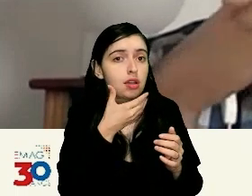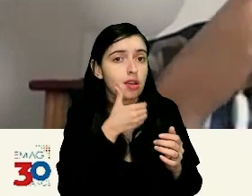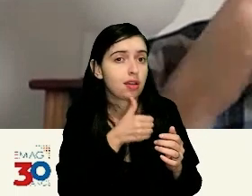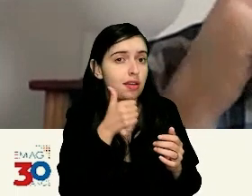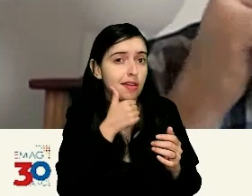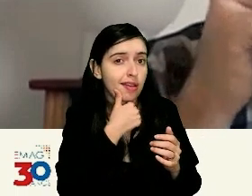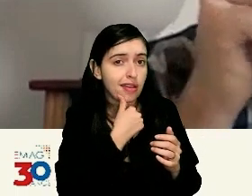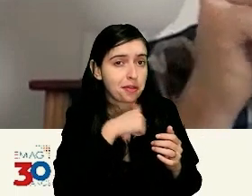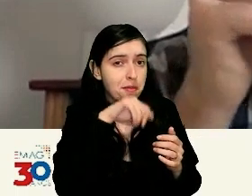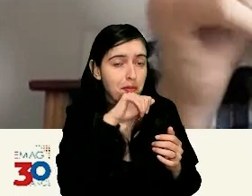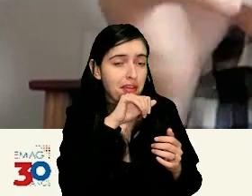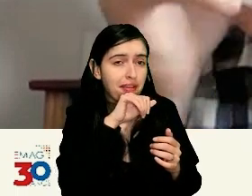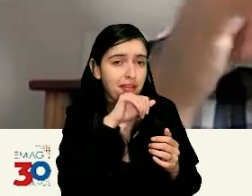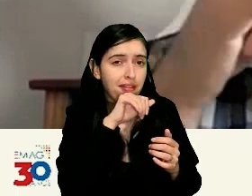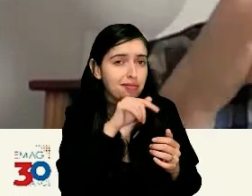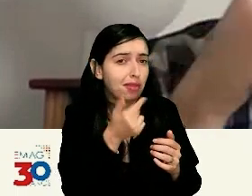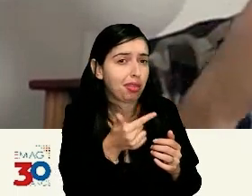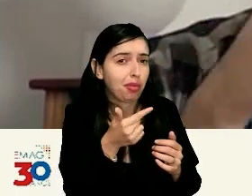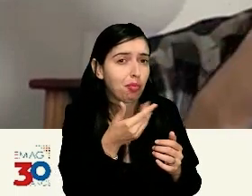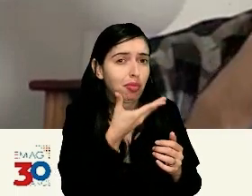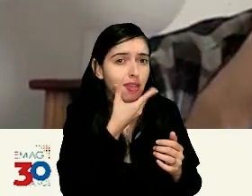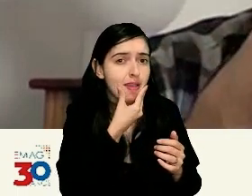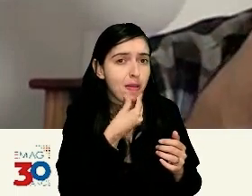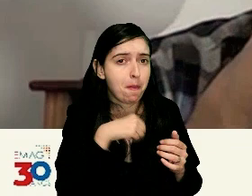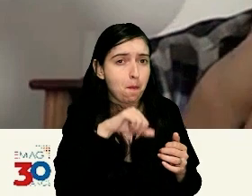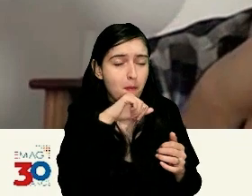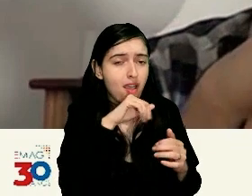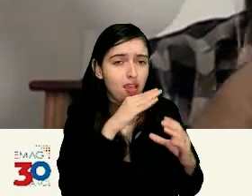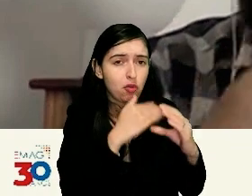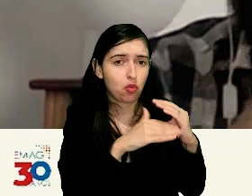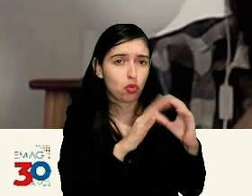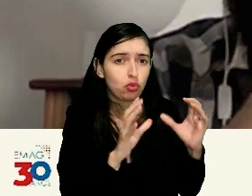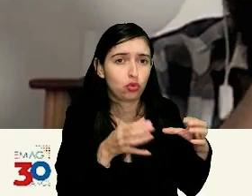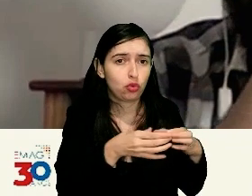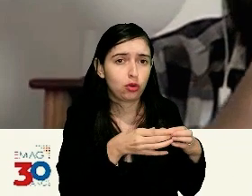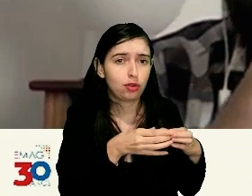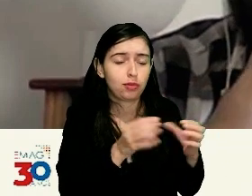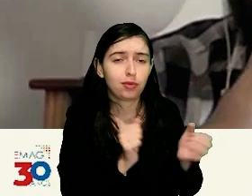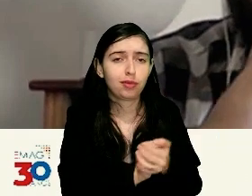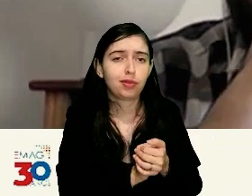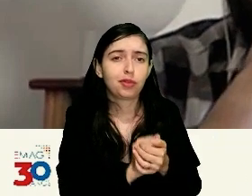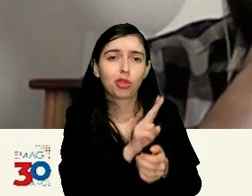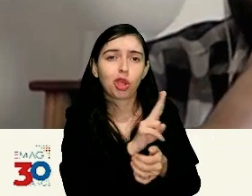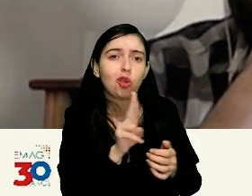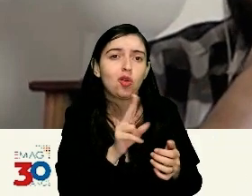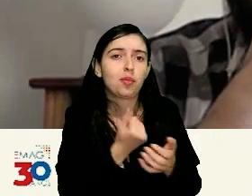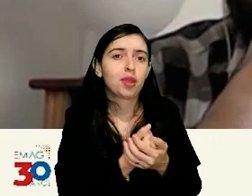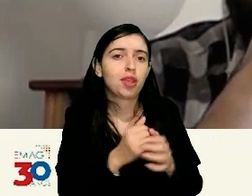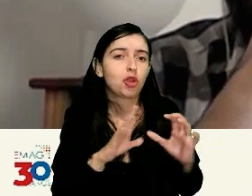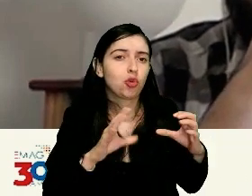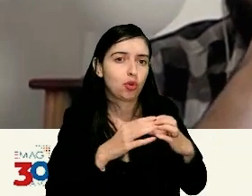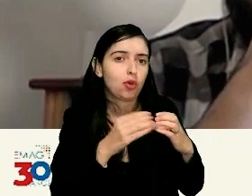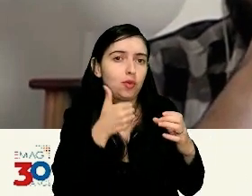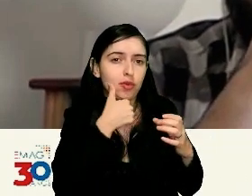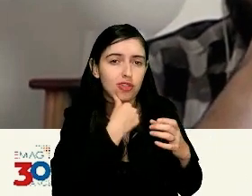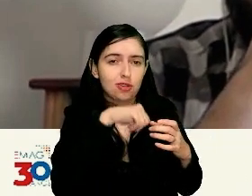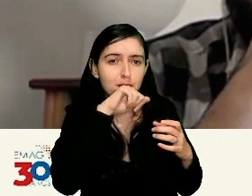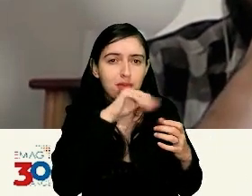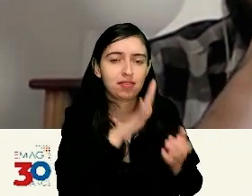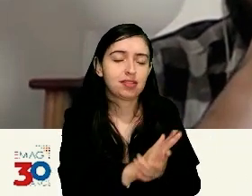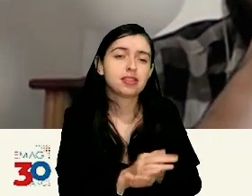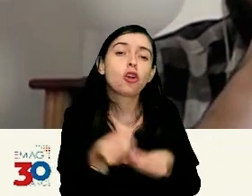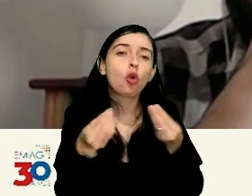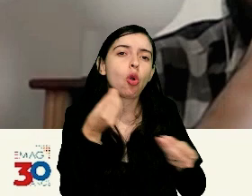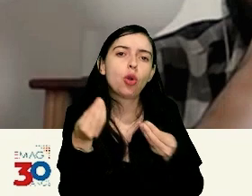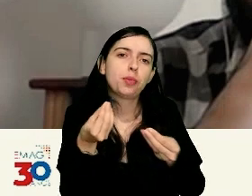pais, não tem um pai que participa do grupo, o grupo já chama grupo de mães. Então, como que a gente faz para... o